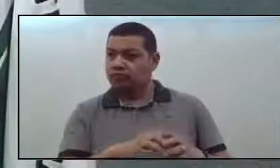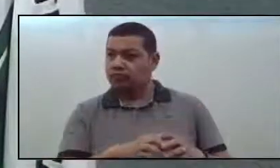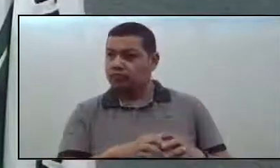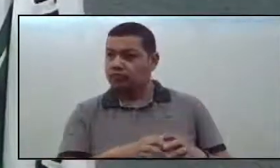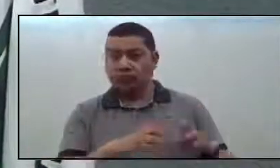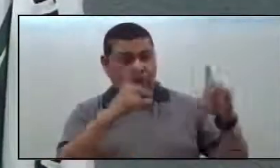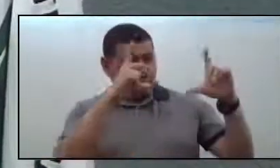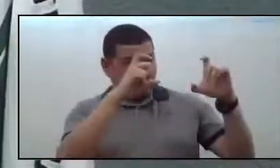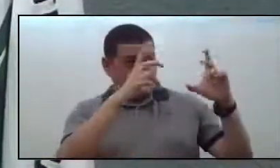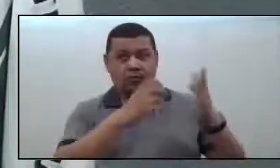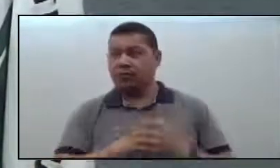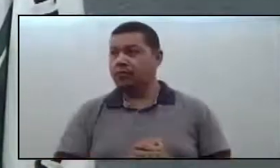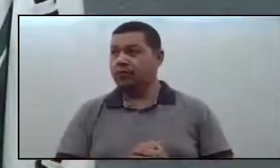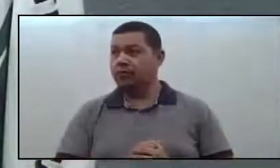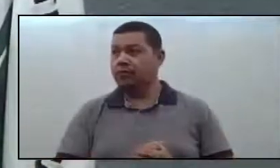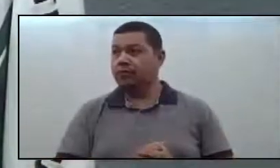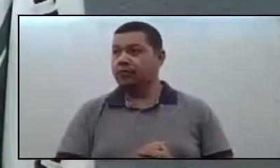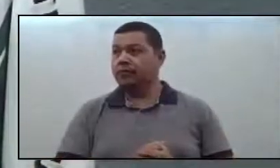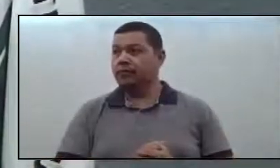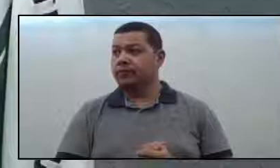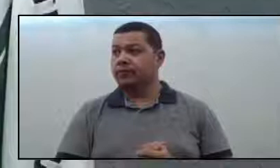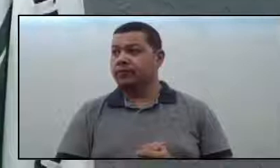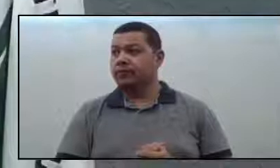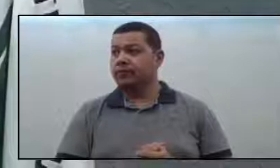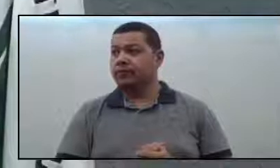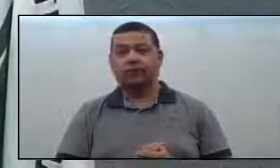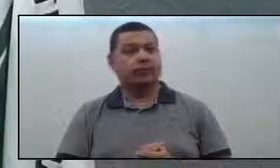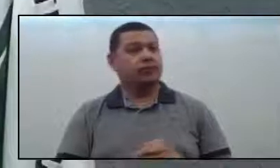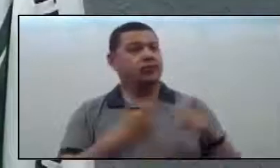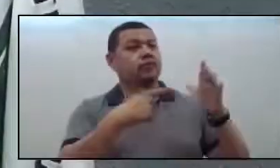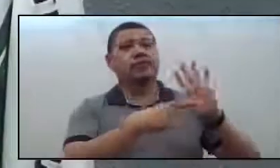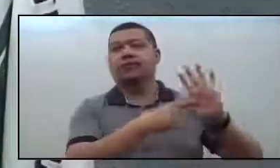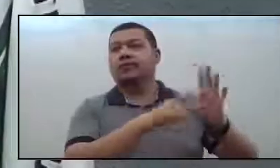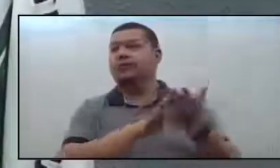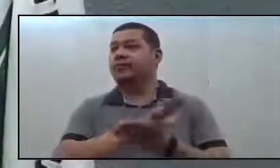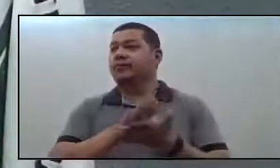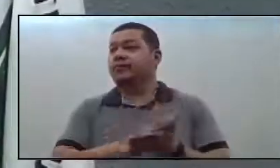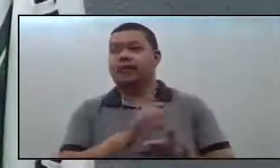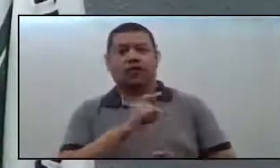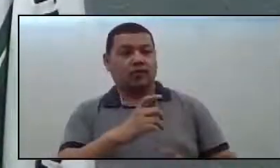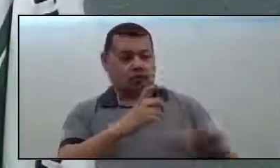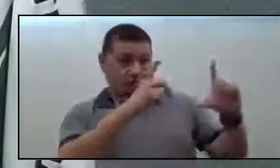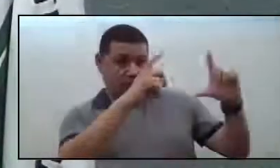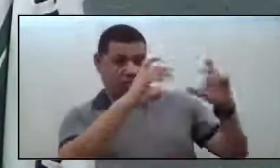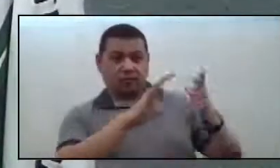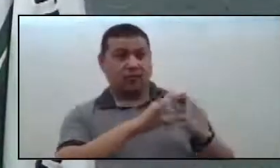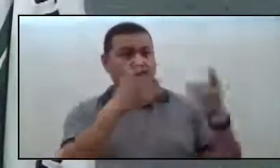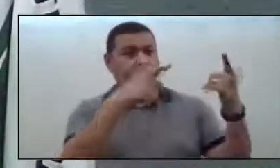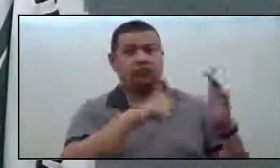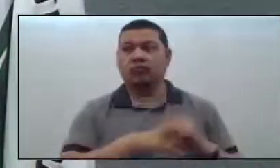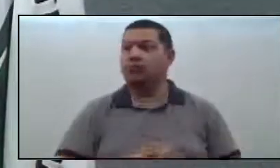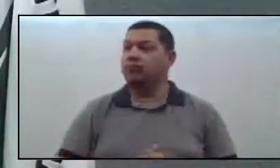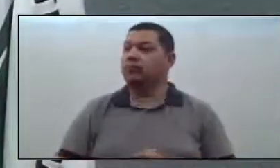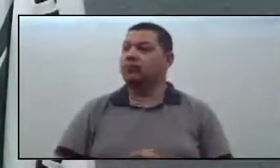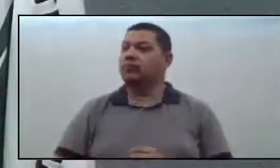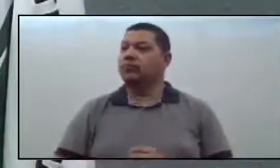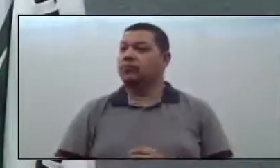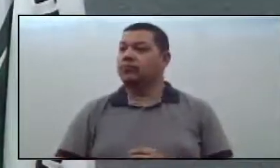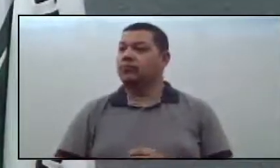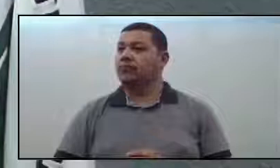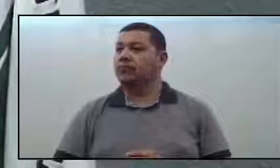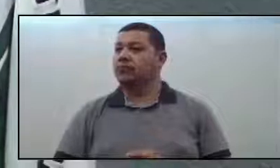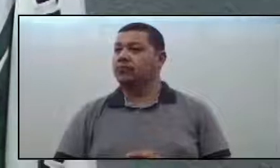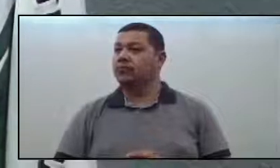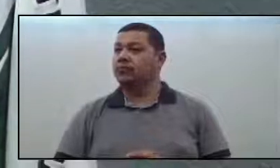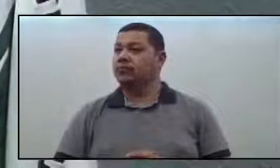denúncia não mostra o local onde estava. Apenas vai lá, tirou uma foto do local, vereador Amendoim,